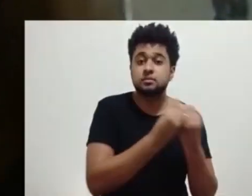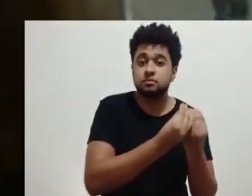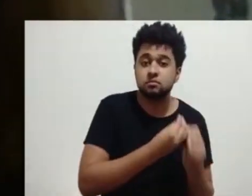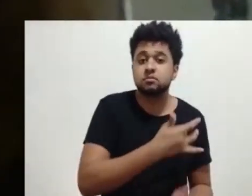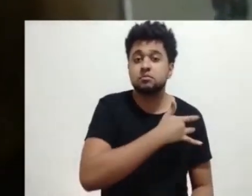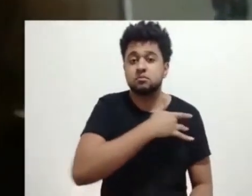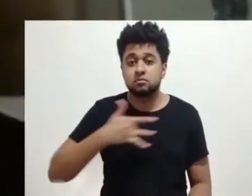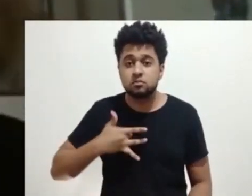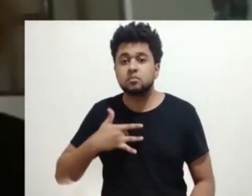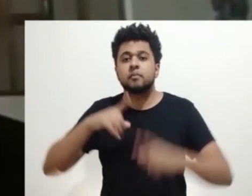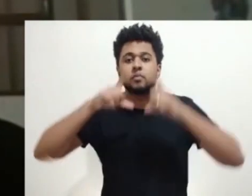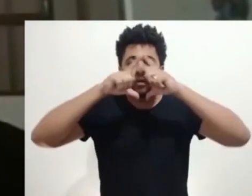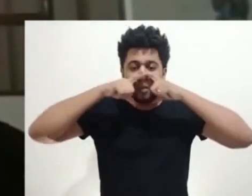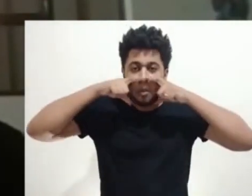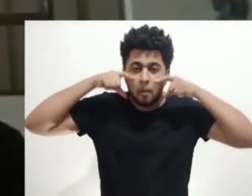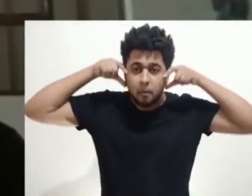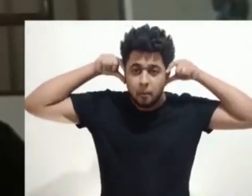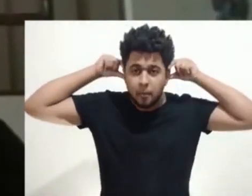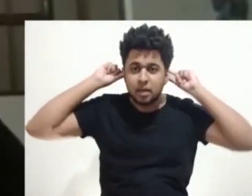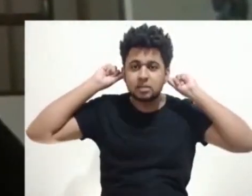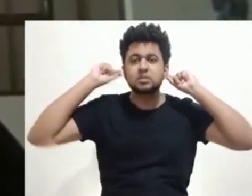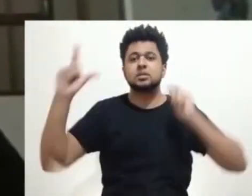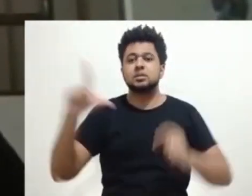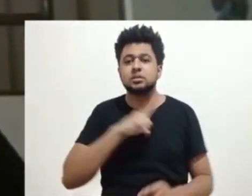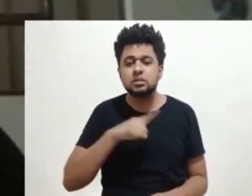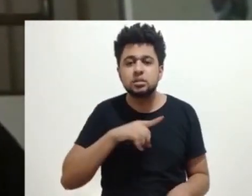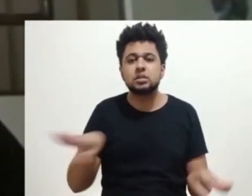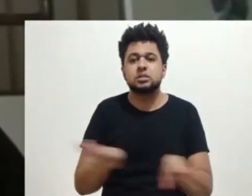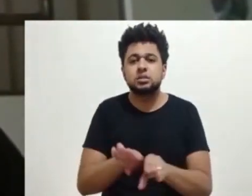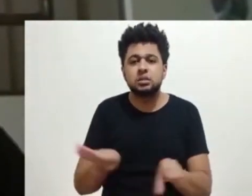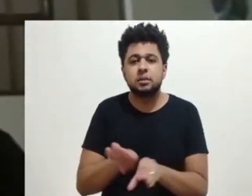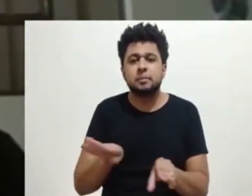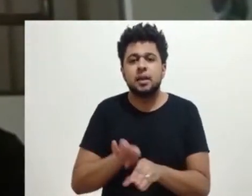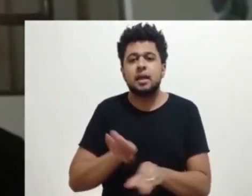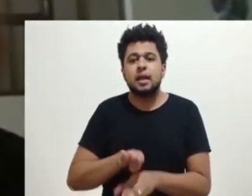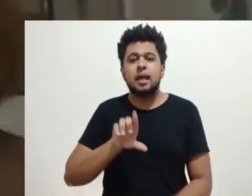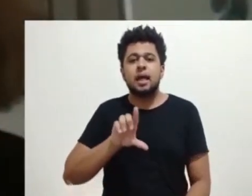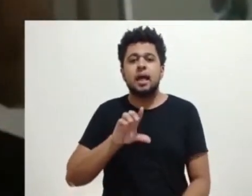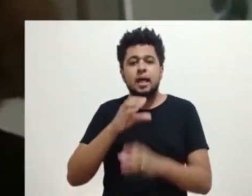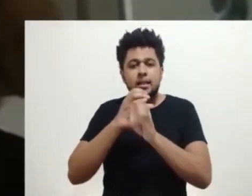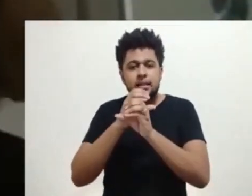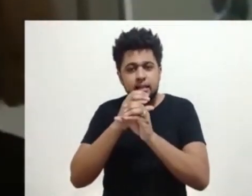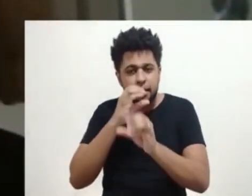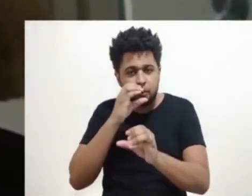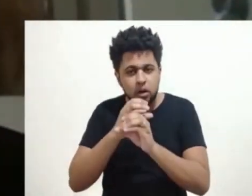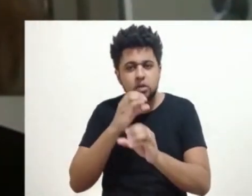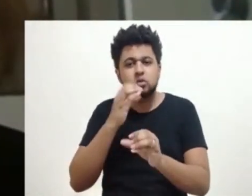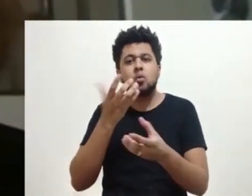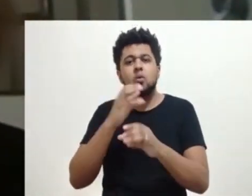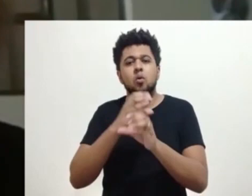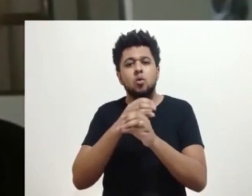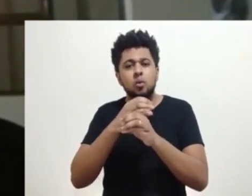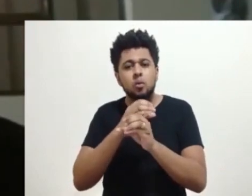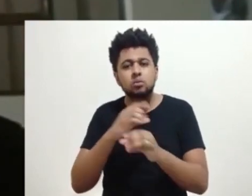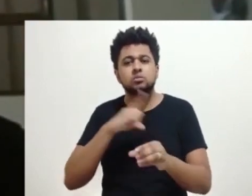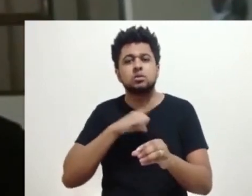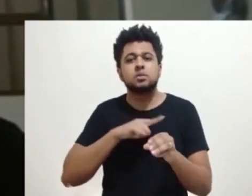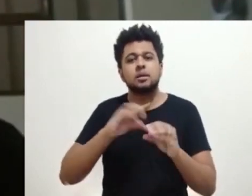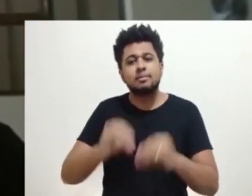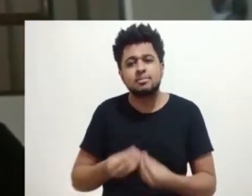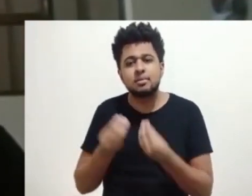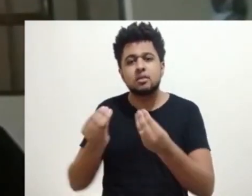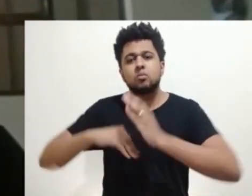ou máscaras também que tinham ali, que era dos laboratórios, os laboratórios estão ociosos, então foram destinados para profissional de